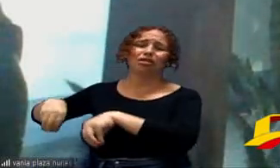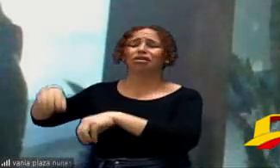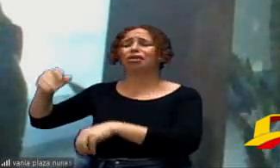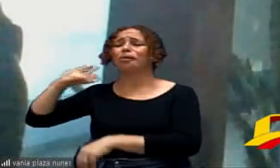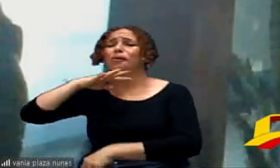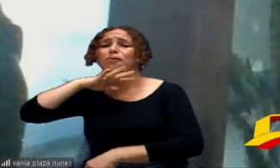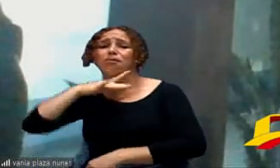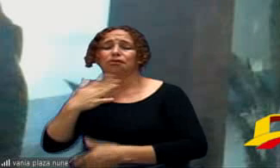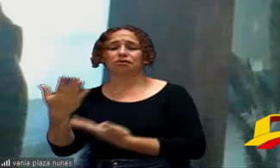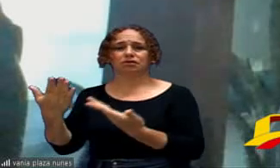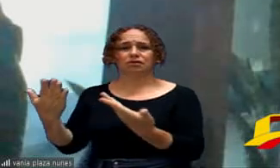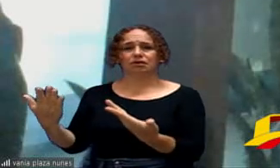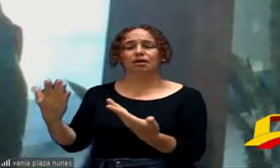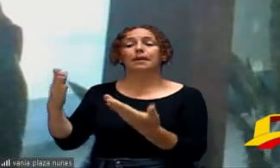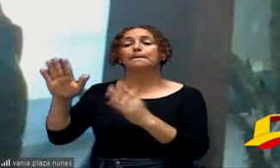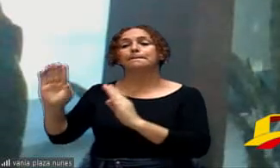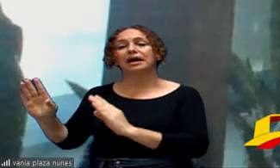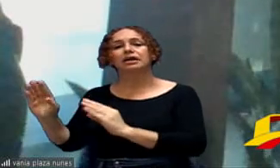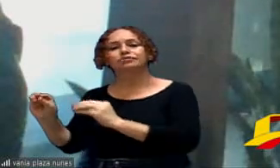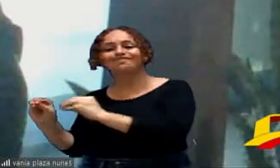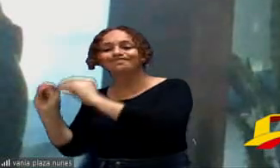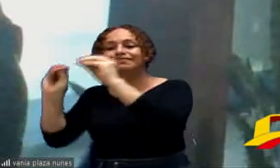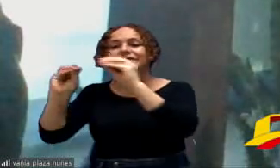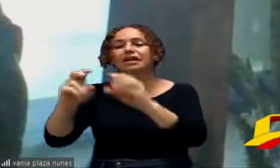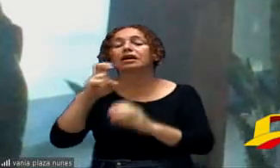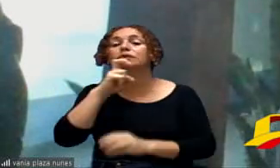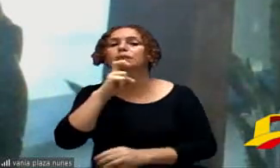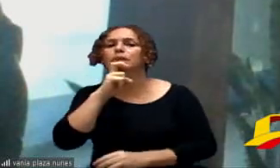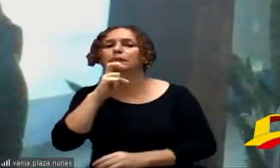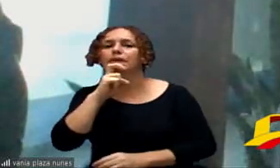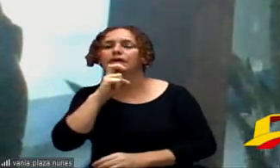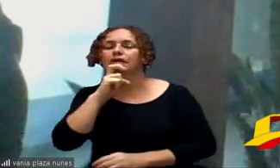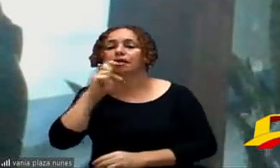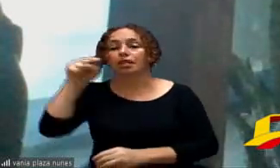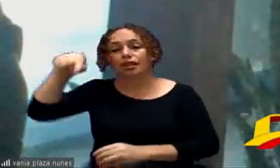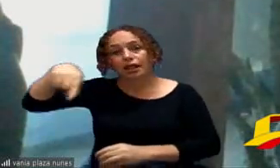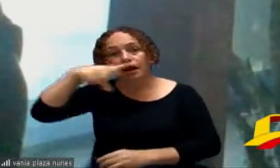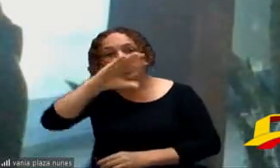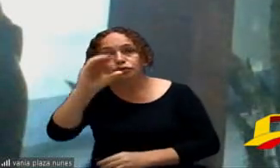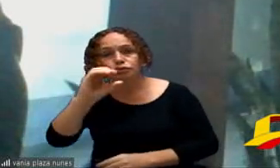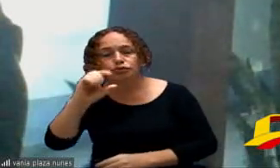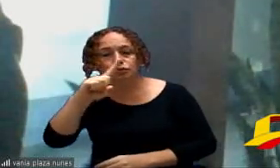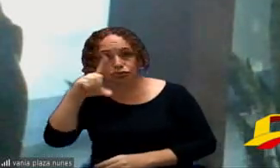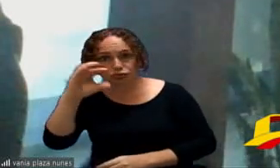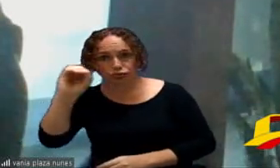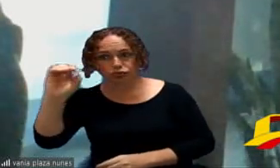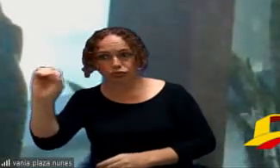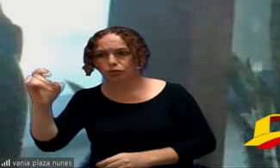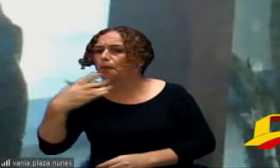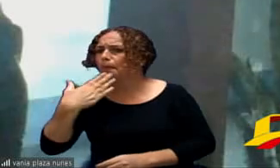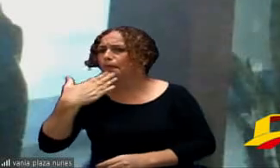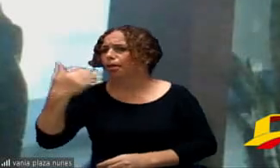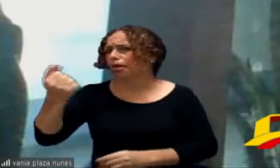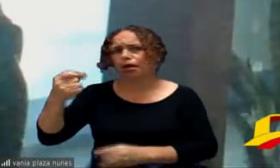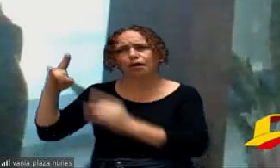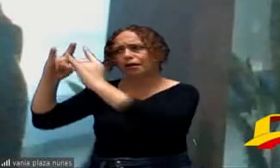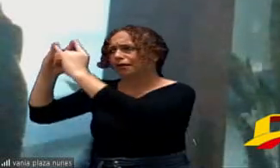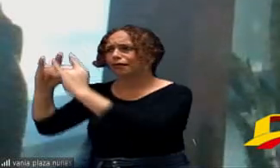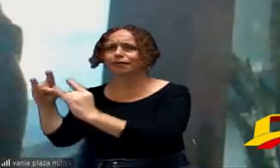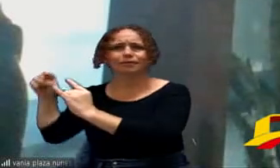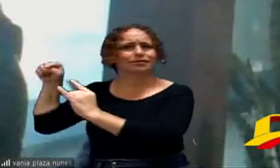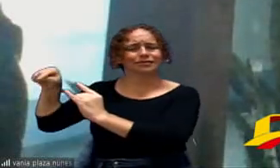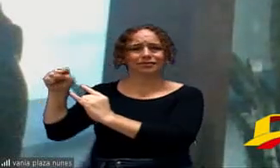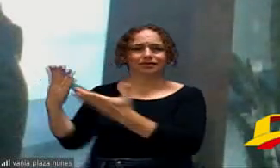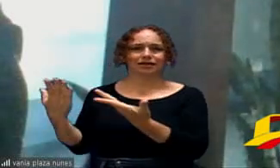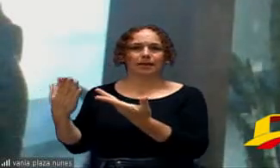era infinitamente melhor a situação dele no zoológico do que era no circo. Só que as coisas mudam. O tempo